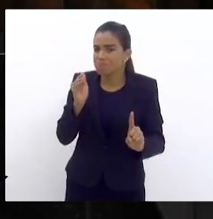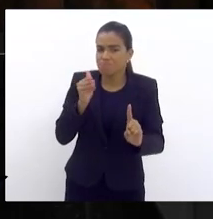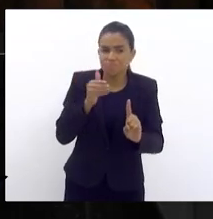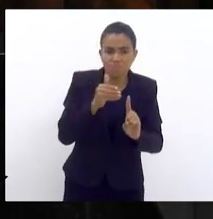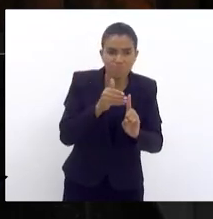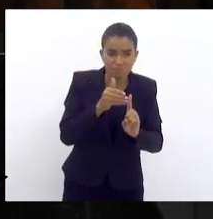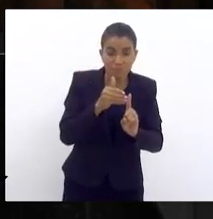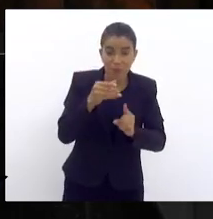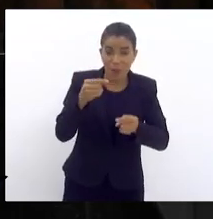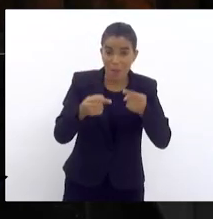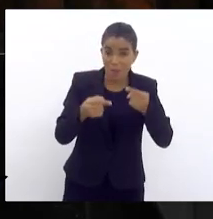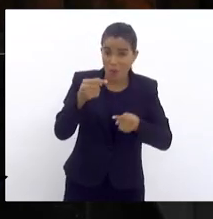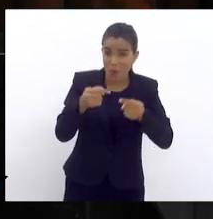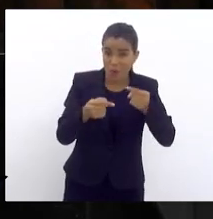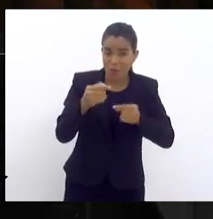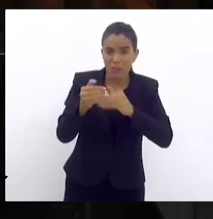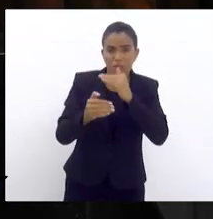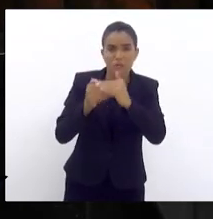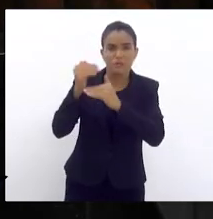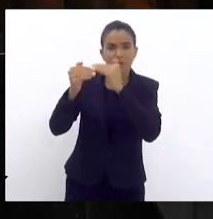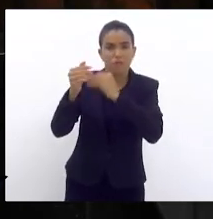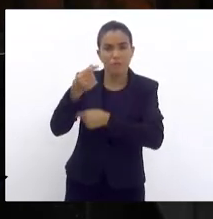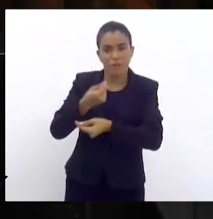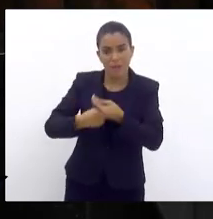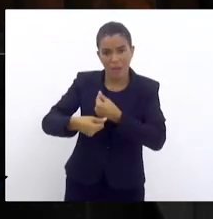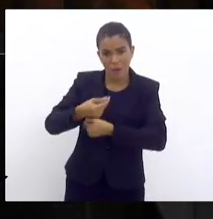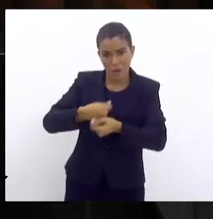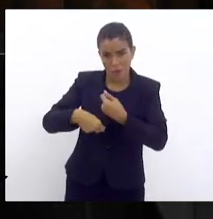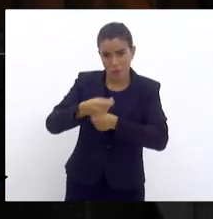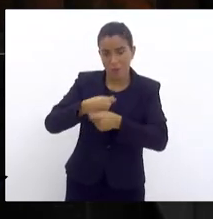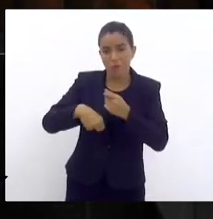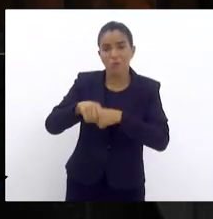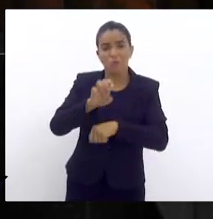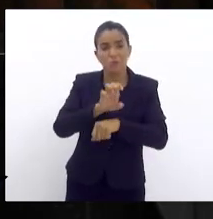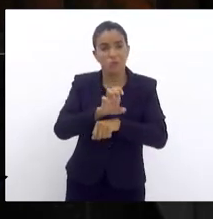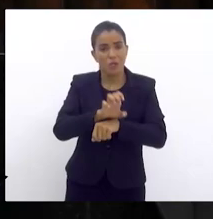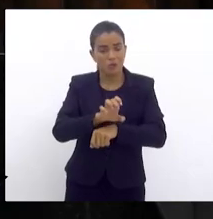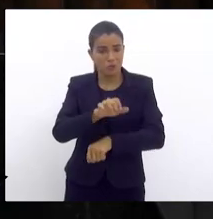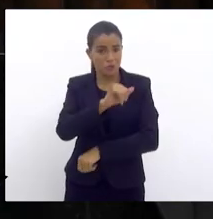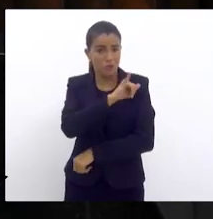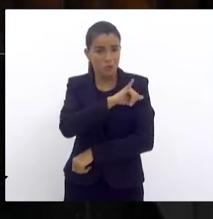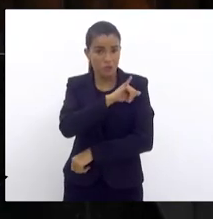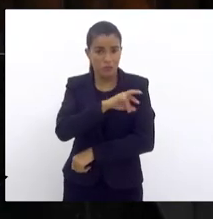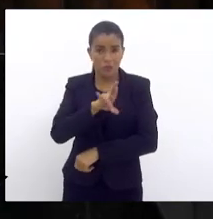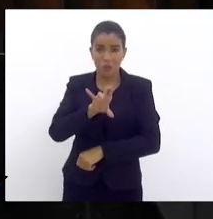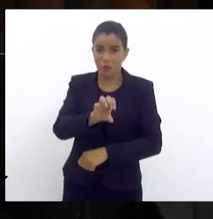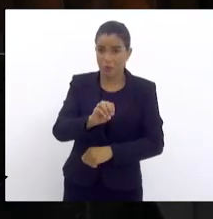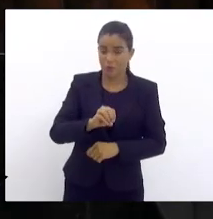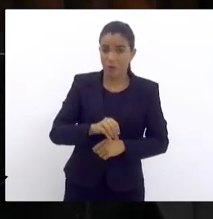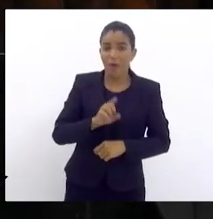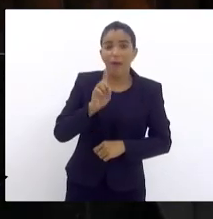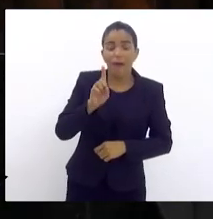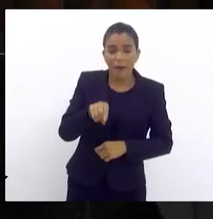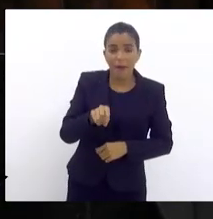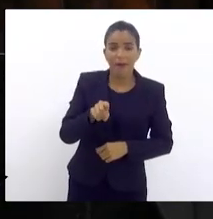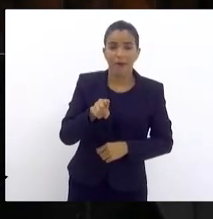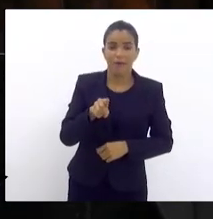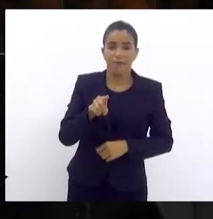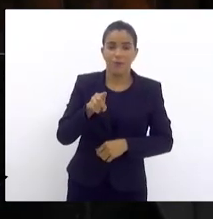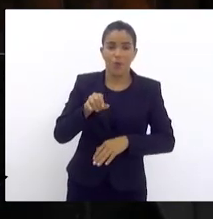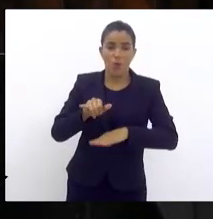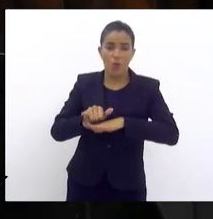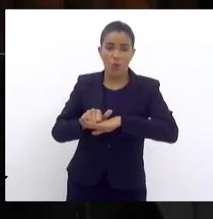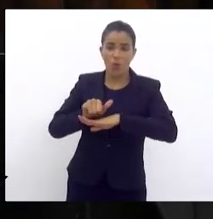da política de desenvolvimento econômico e social do Estado do Rio de Janeiro que é o